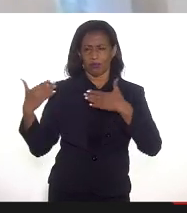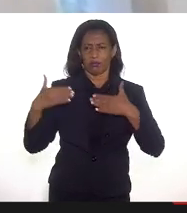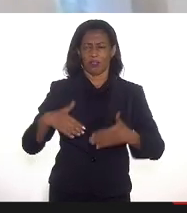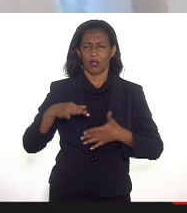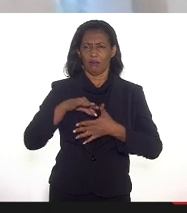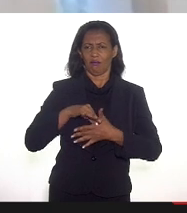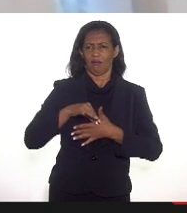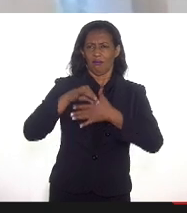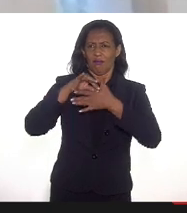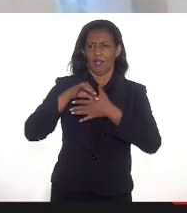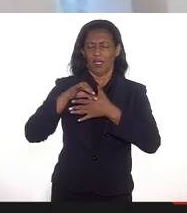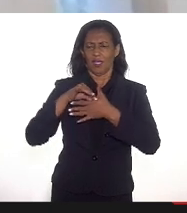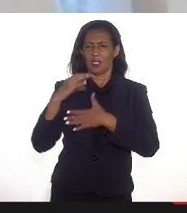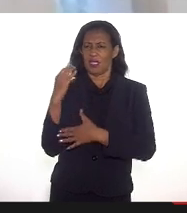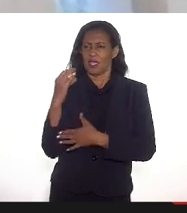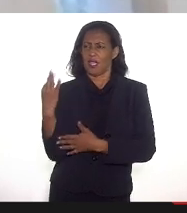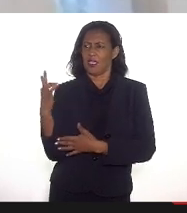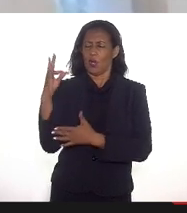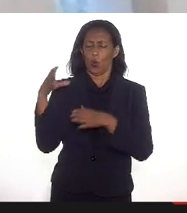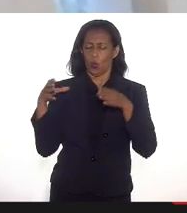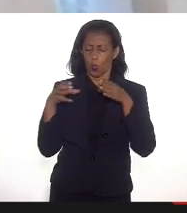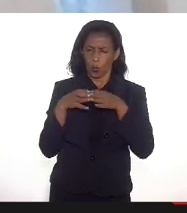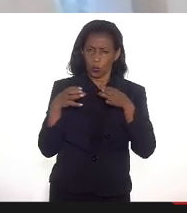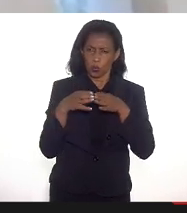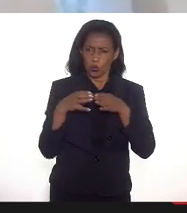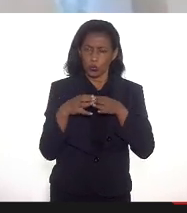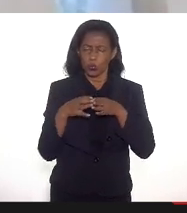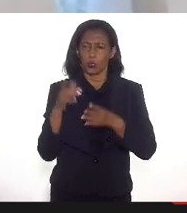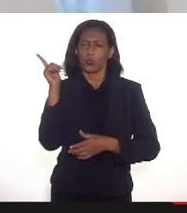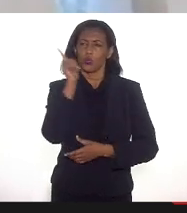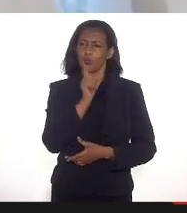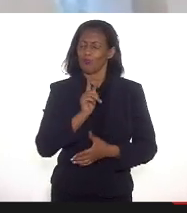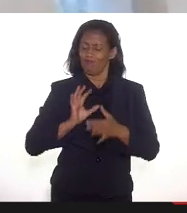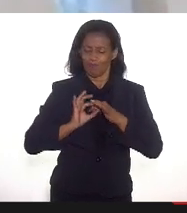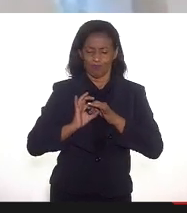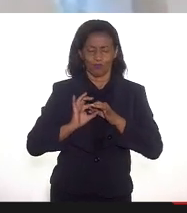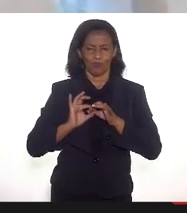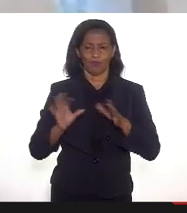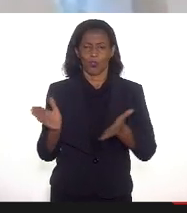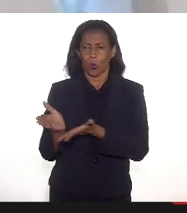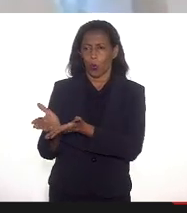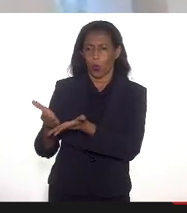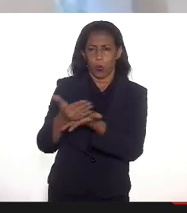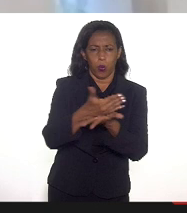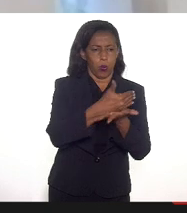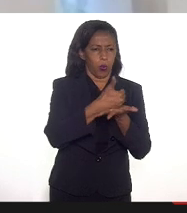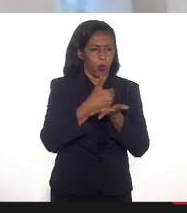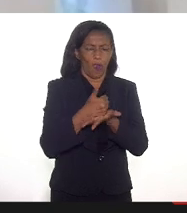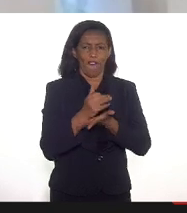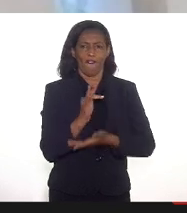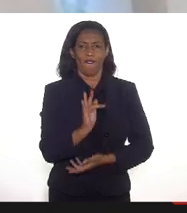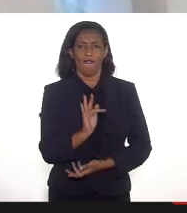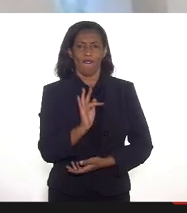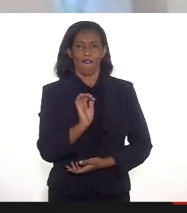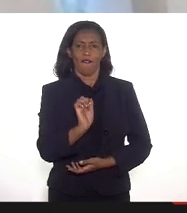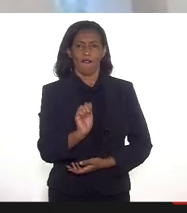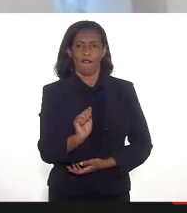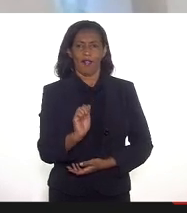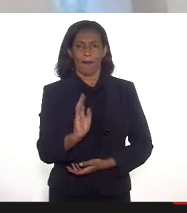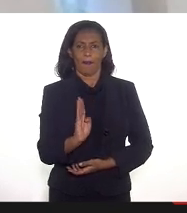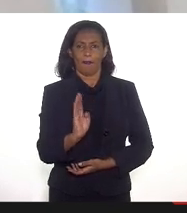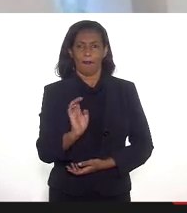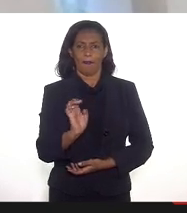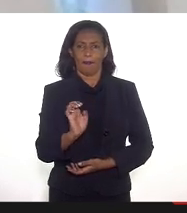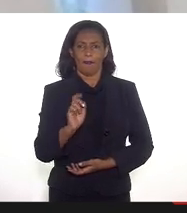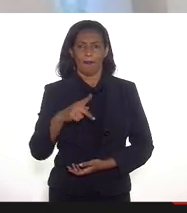Ciência e Tecnologia, e aí, em conjunto, conseguimos a liberação dos recursos FAPERJ para os laboratórios, cerca